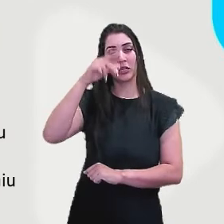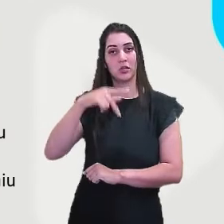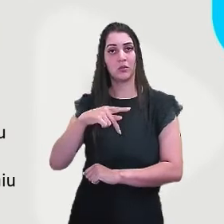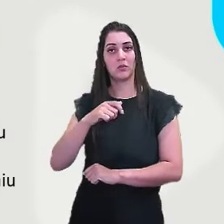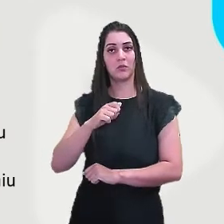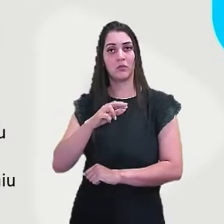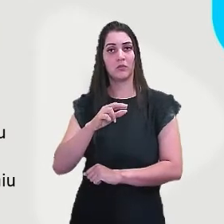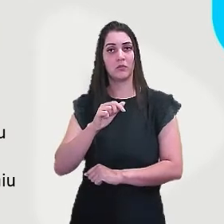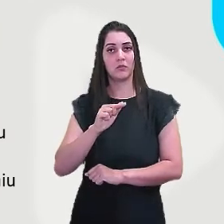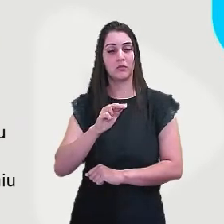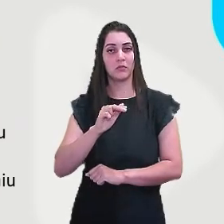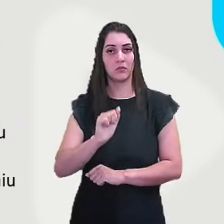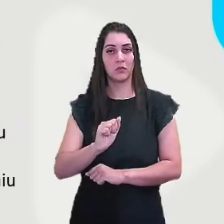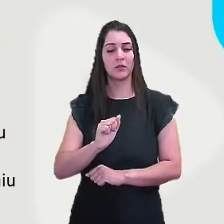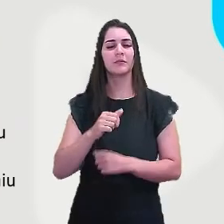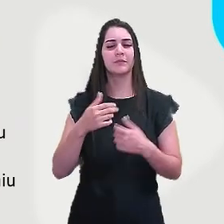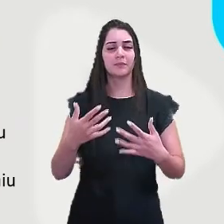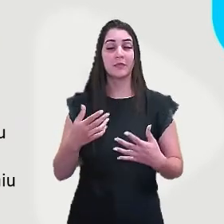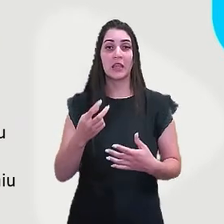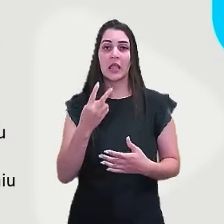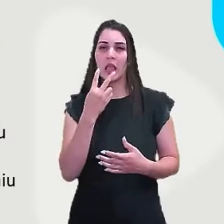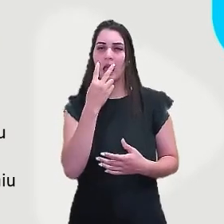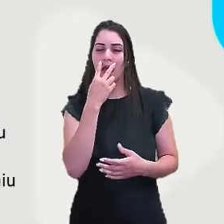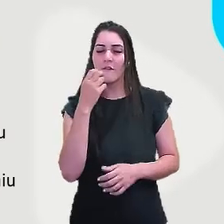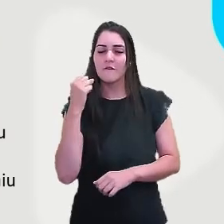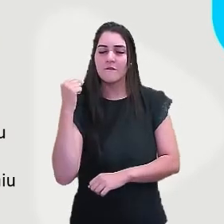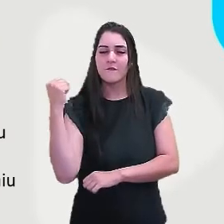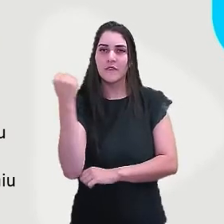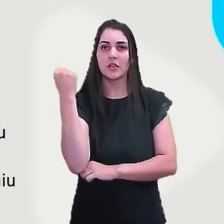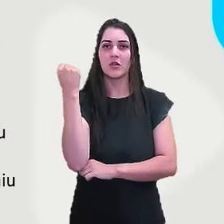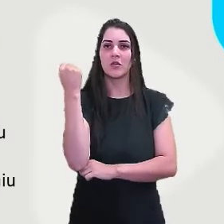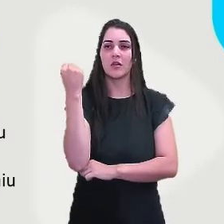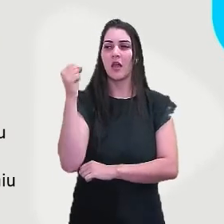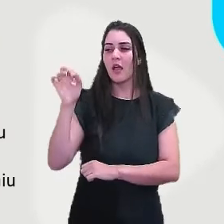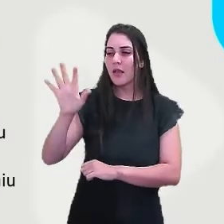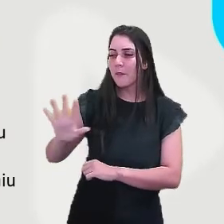vitória, a imagem do Brasil vai sair